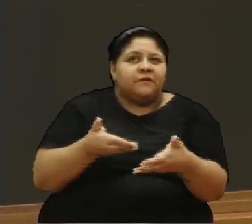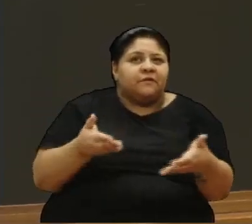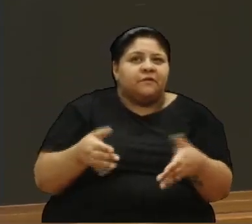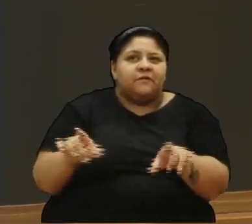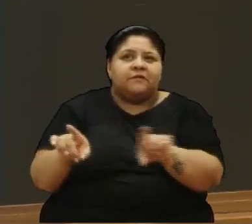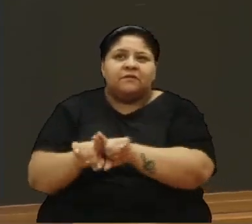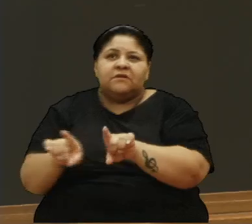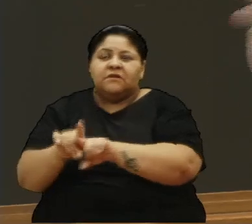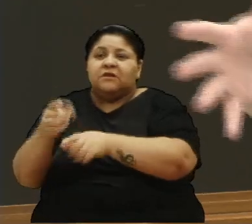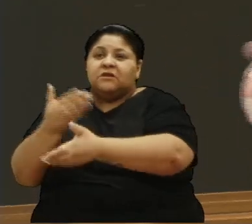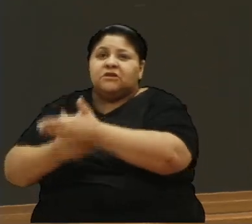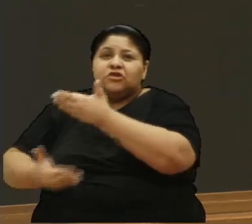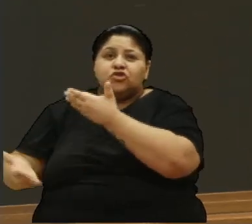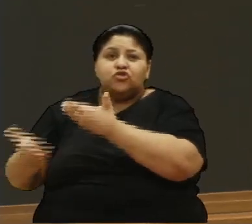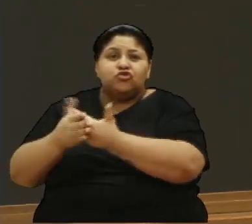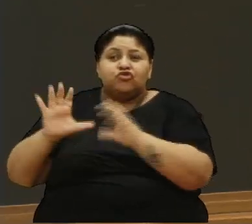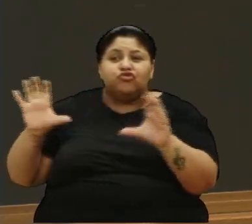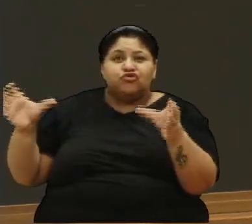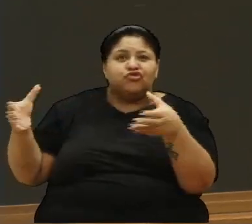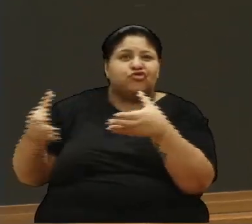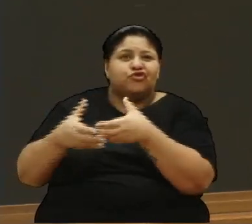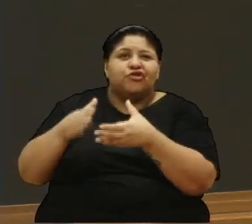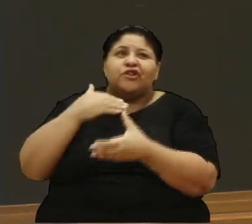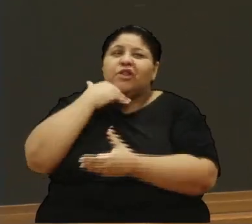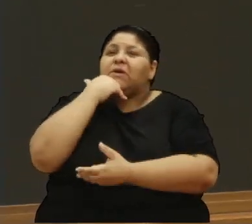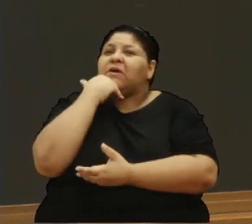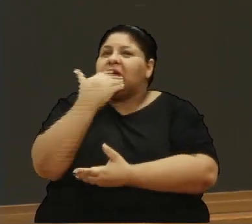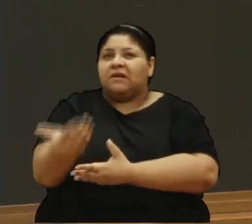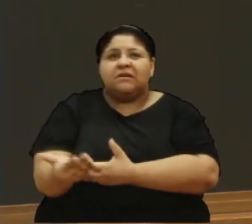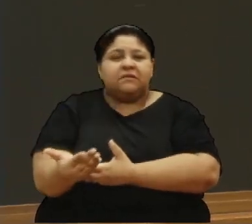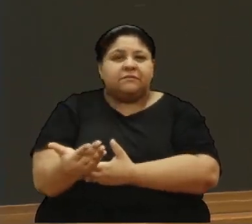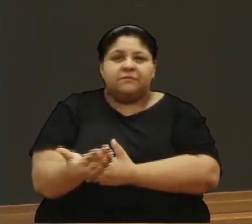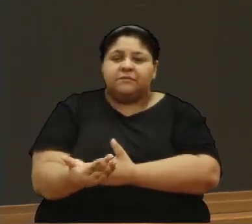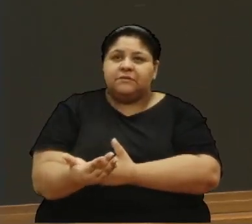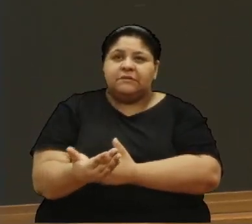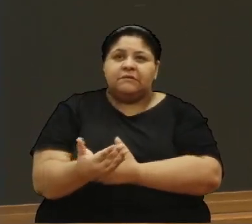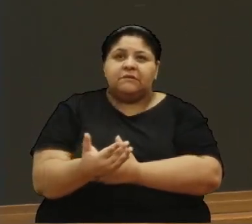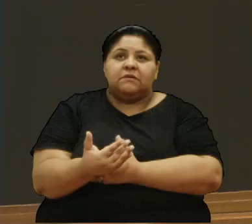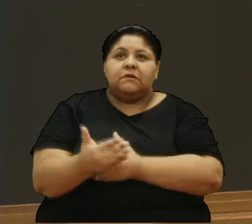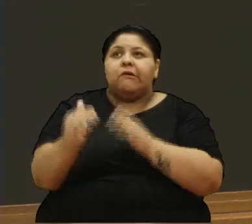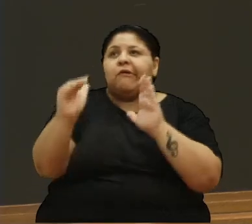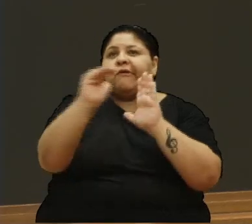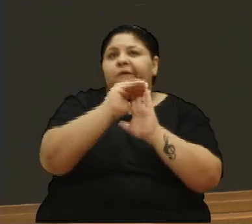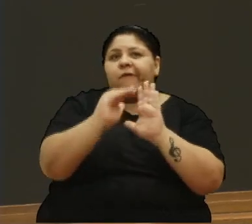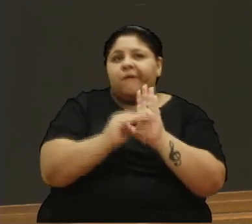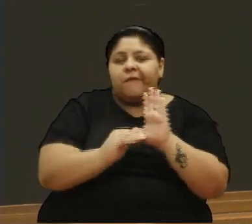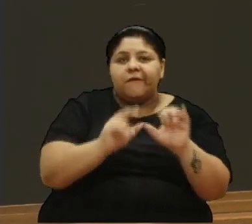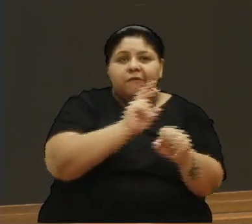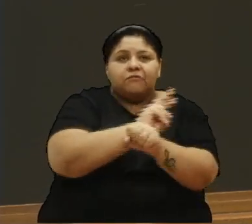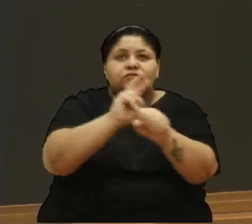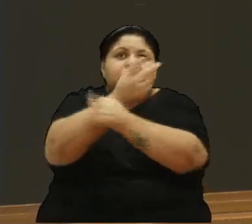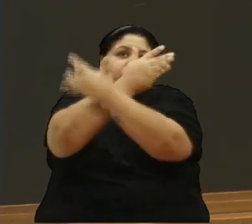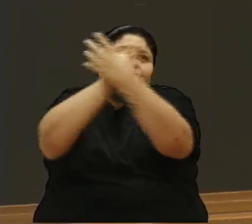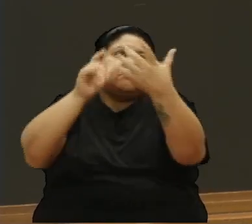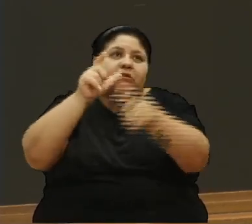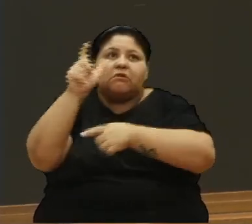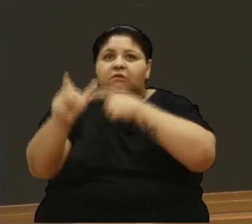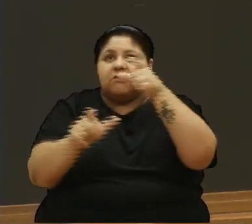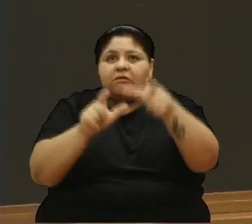também toda a coletividade. Não adianta a gente prever grandes programas de preservação ambiental e as